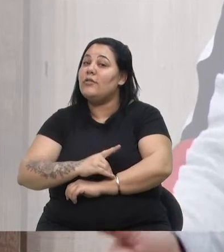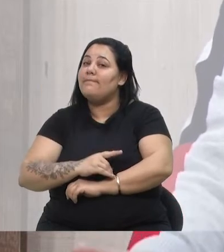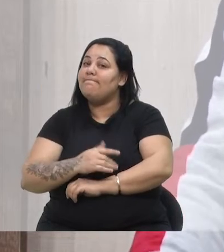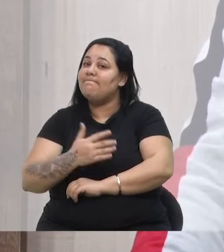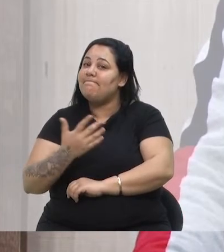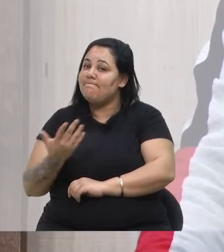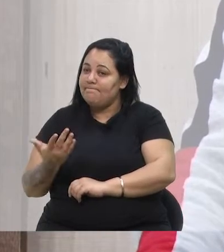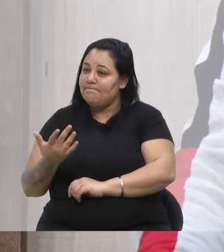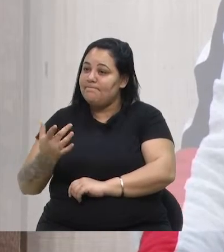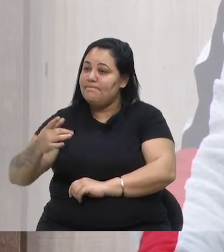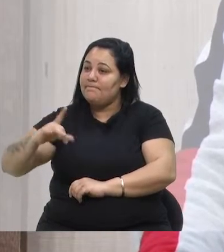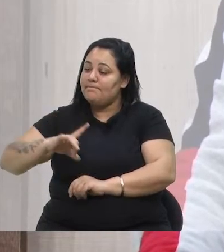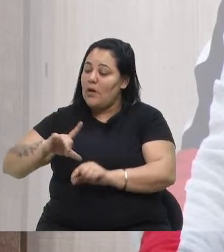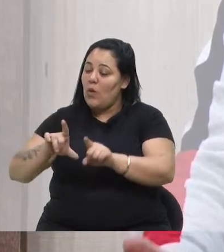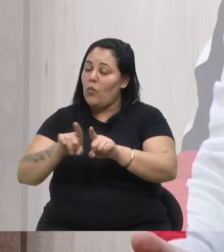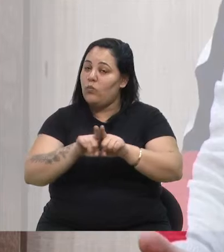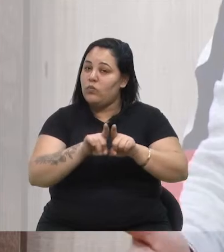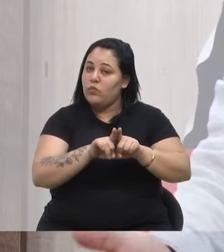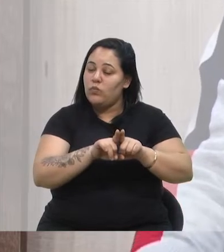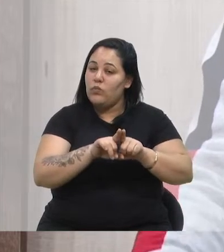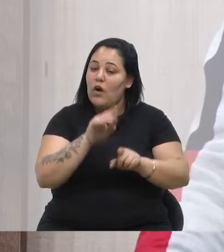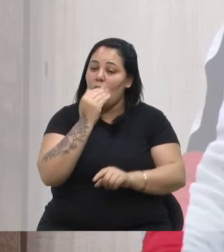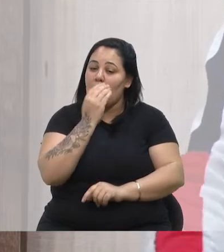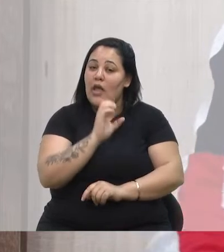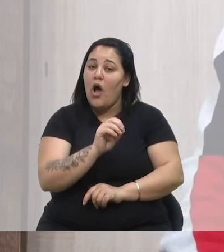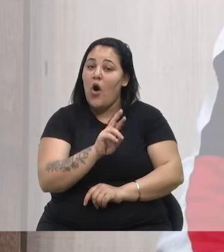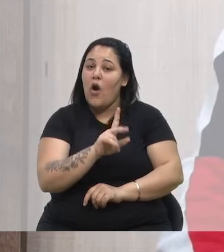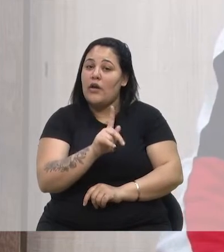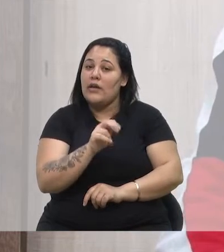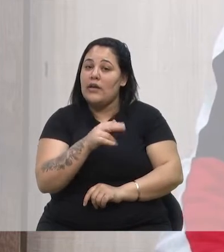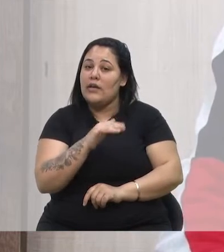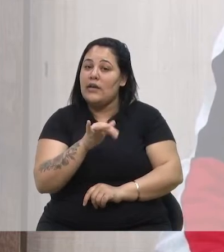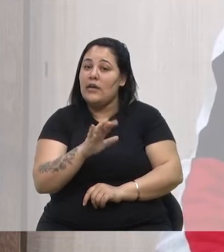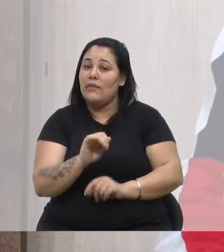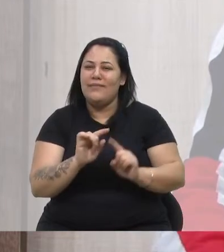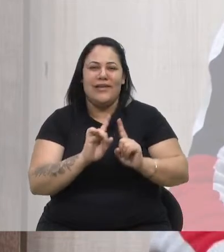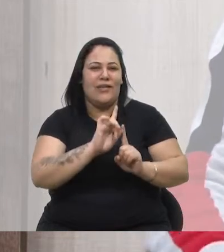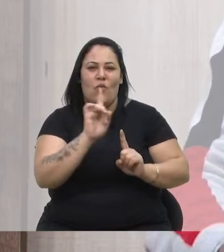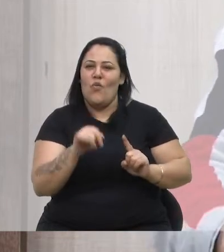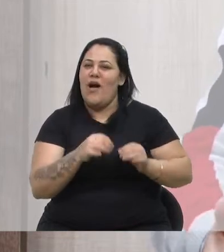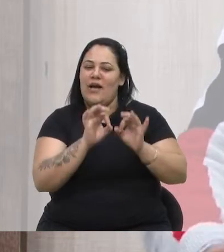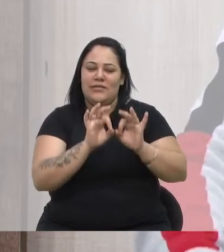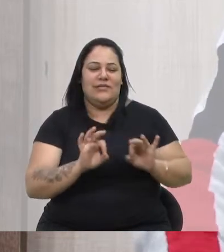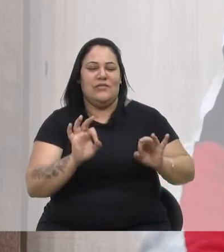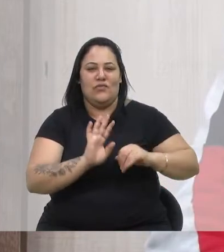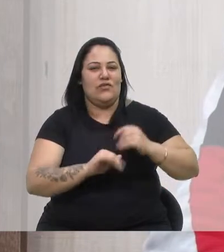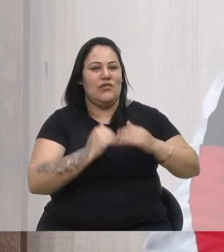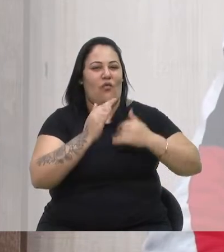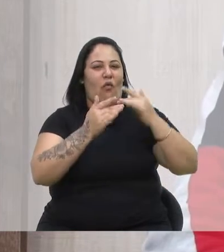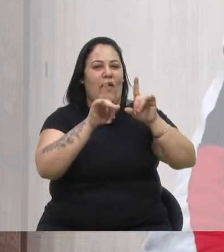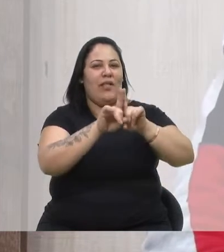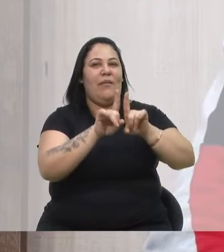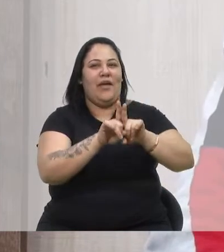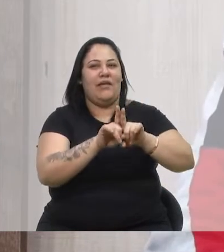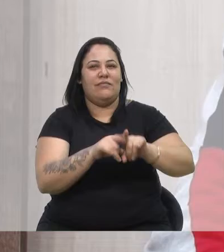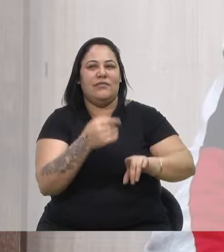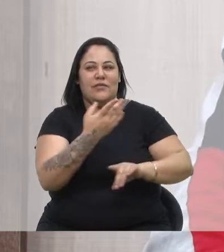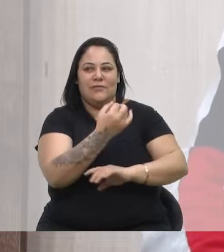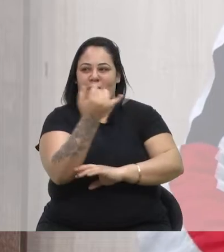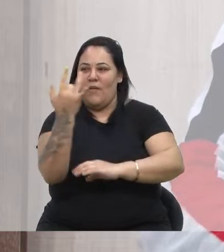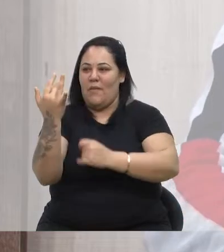também um pleito muito grande pelos alimentos orgânicos, né, mais saudáveis, mas também não são tão simples de